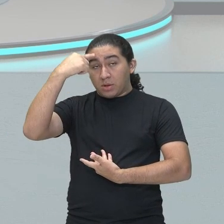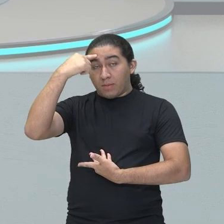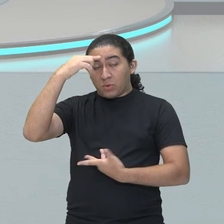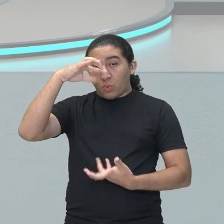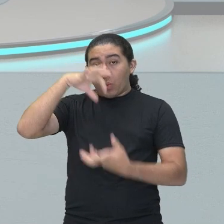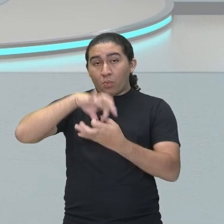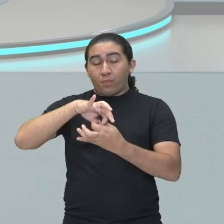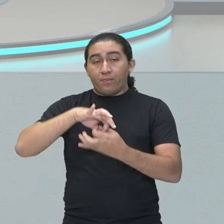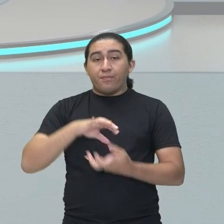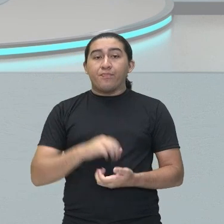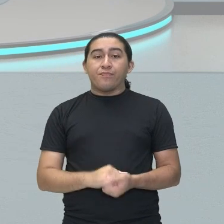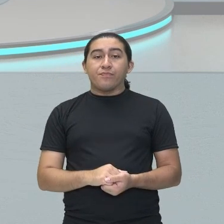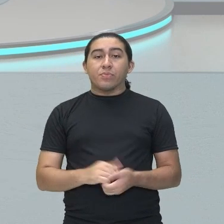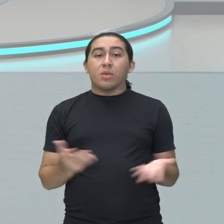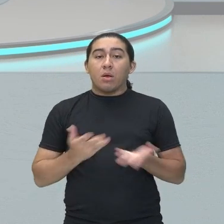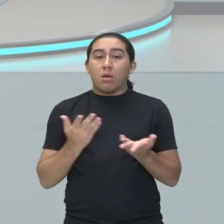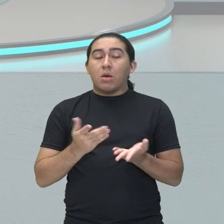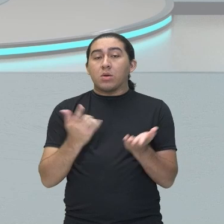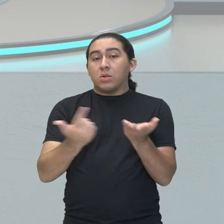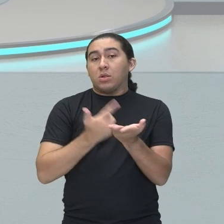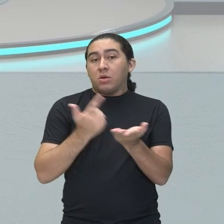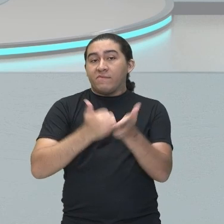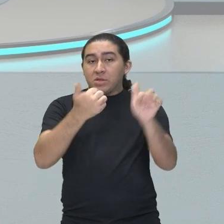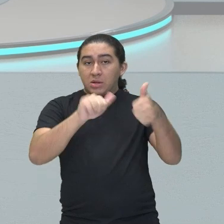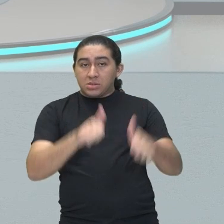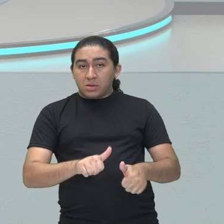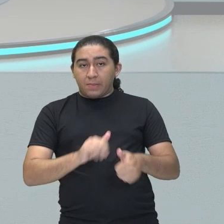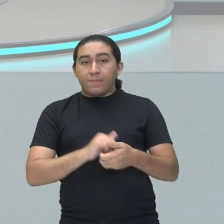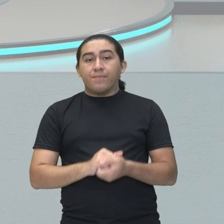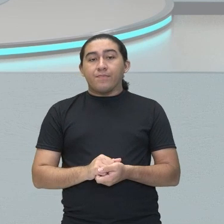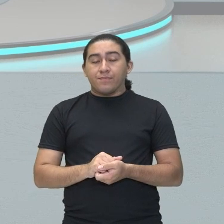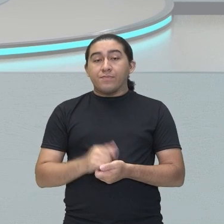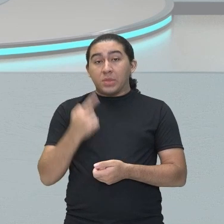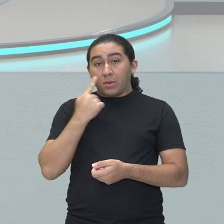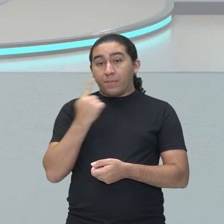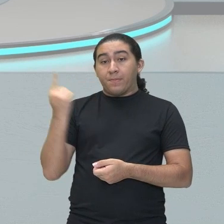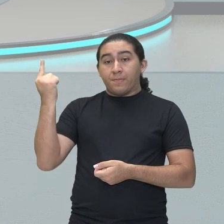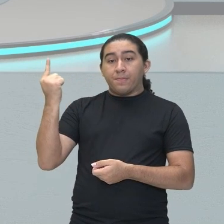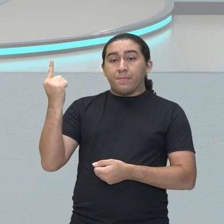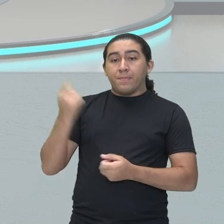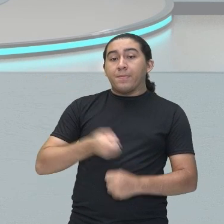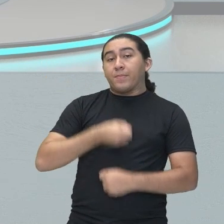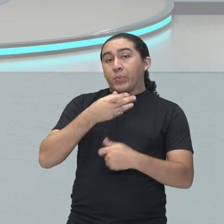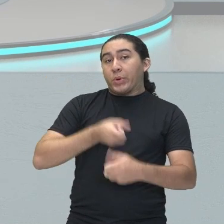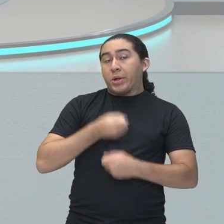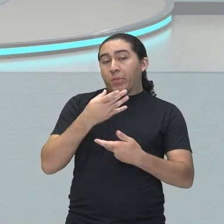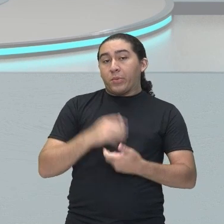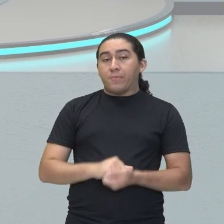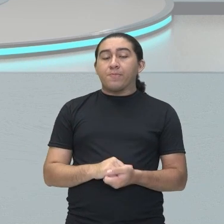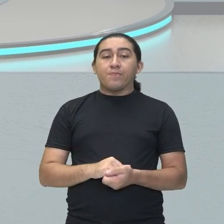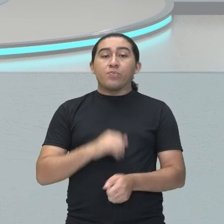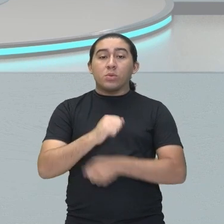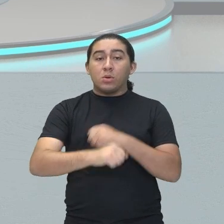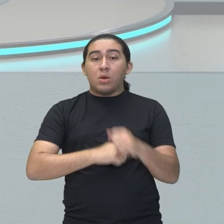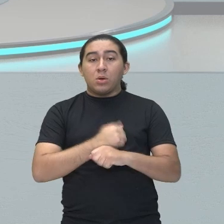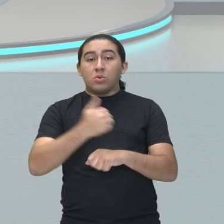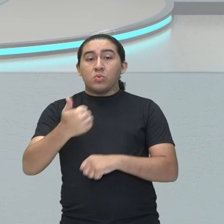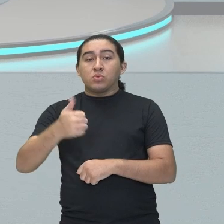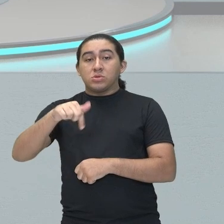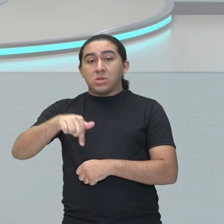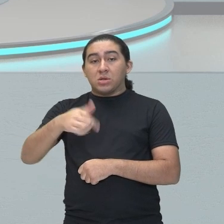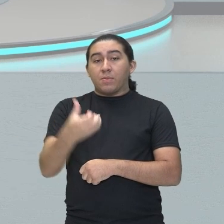ver então um pouco da obra dele. O Uruguai, poema épico. Em